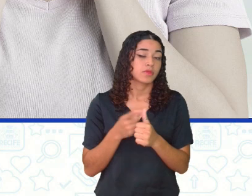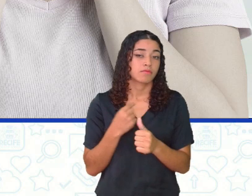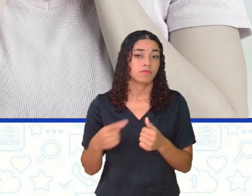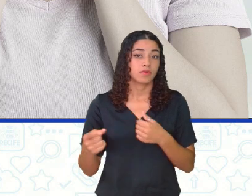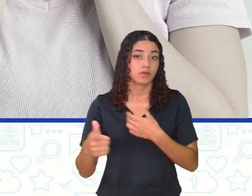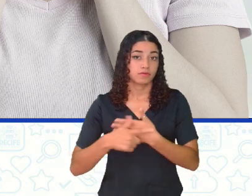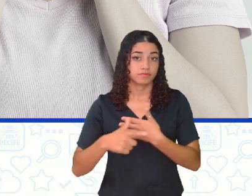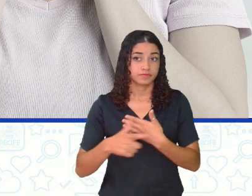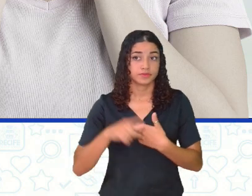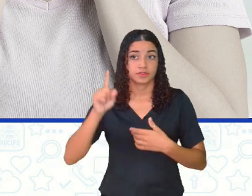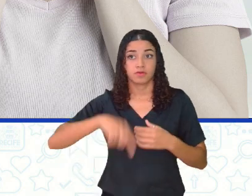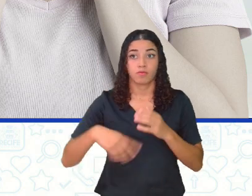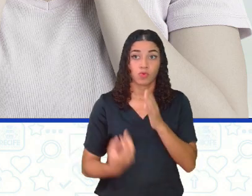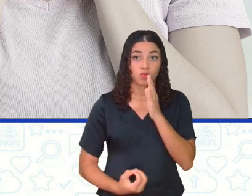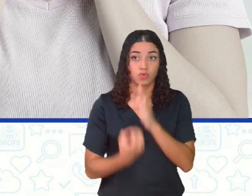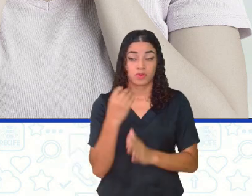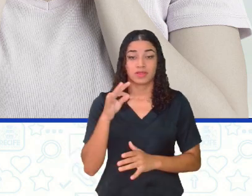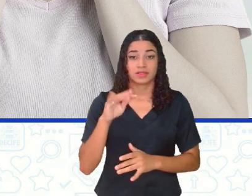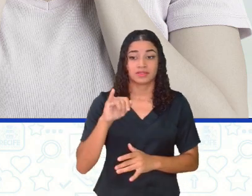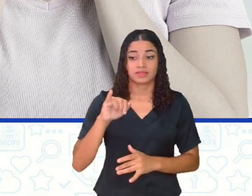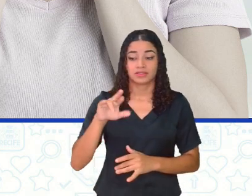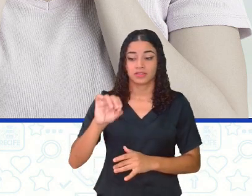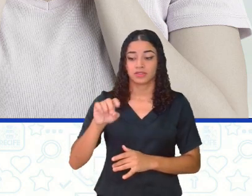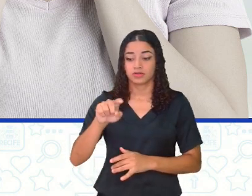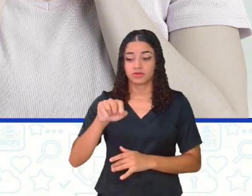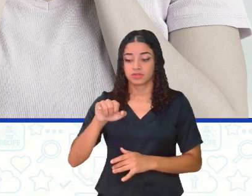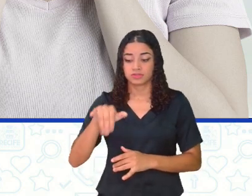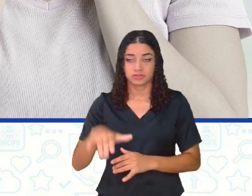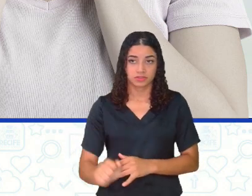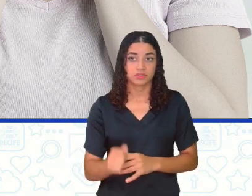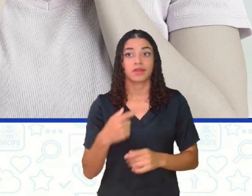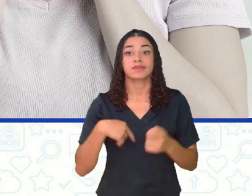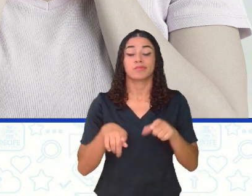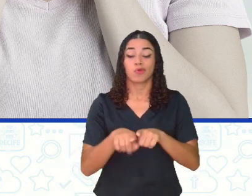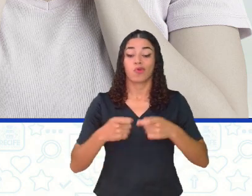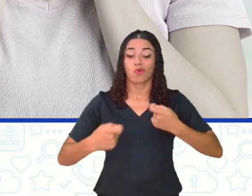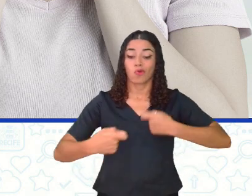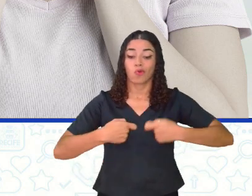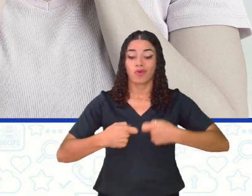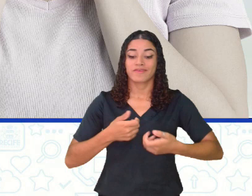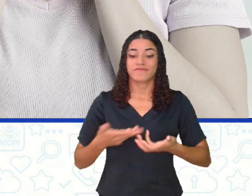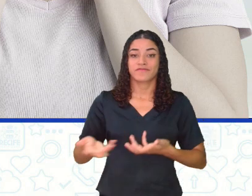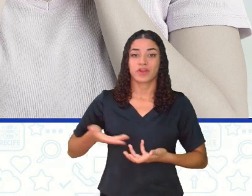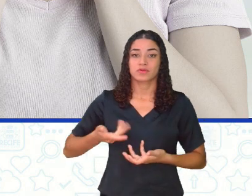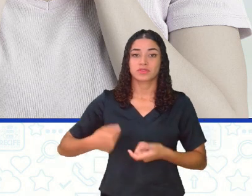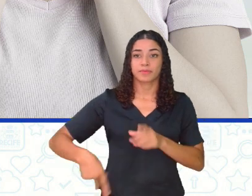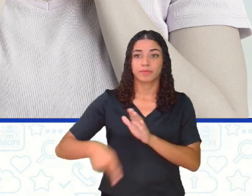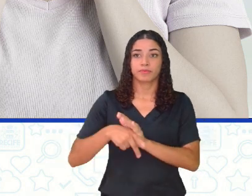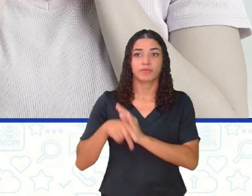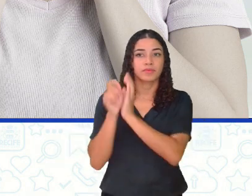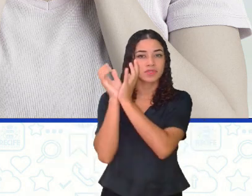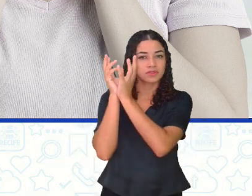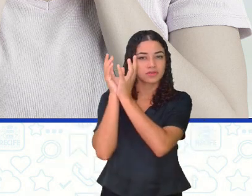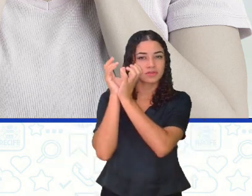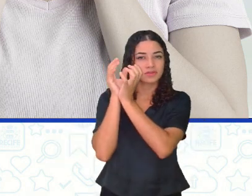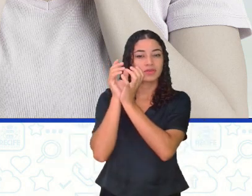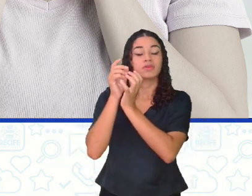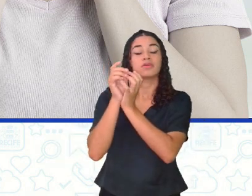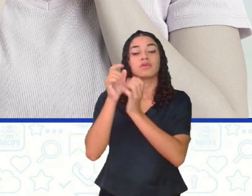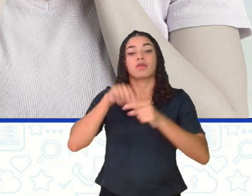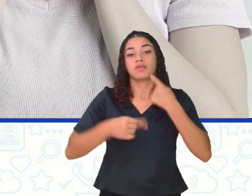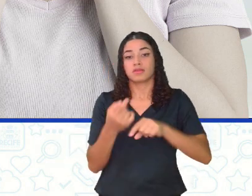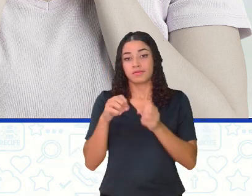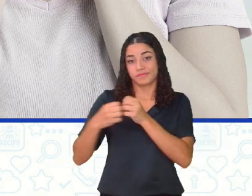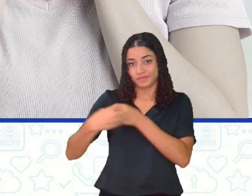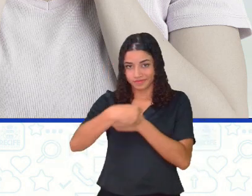produz a tiroxina. Depois, controla a velocidade do metabolismo celular. Ainda